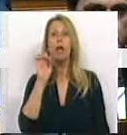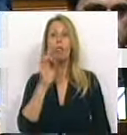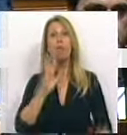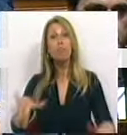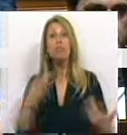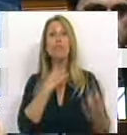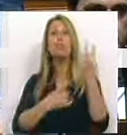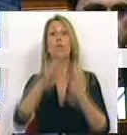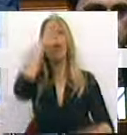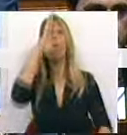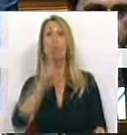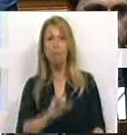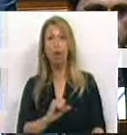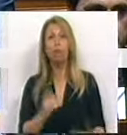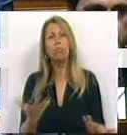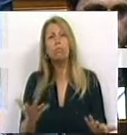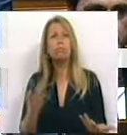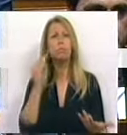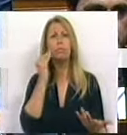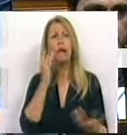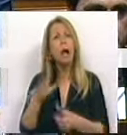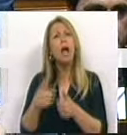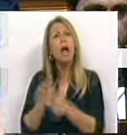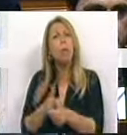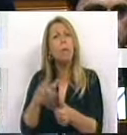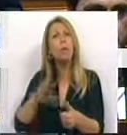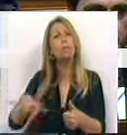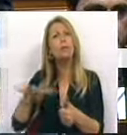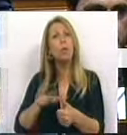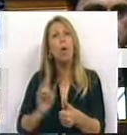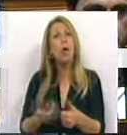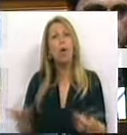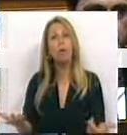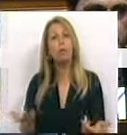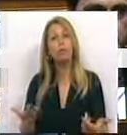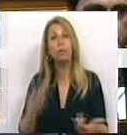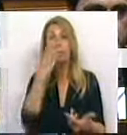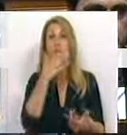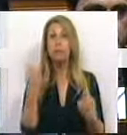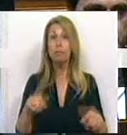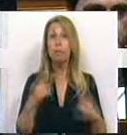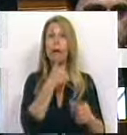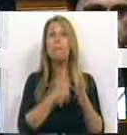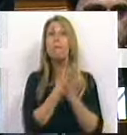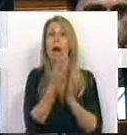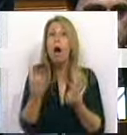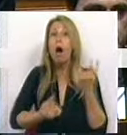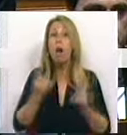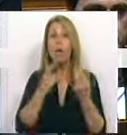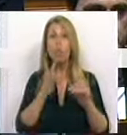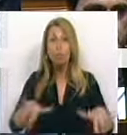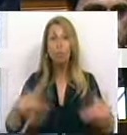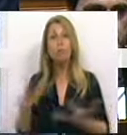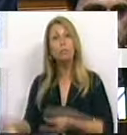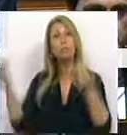ao Governo que acompanhamento tem sido feito sobre esta situação e se há alguma medida que possa ser apresentada